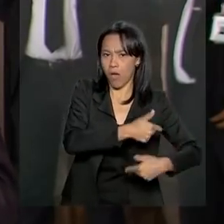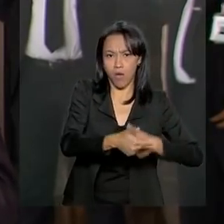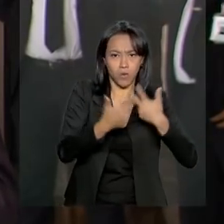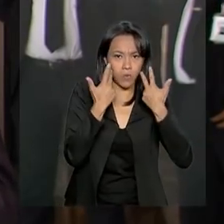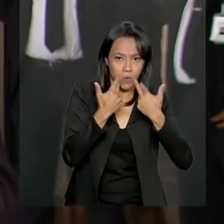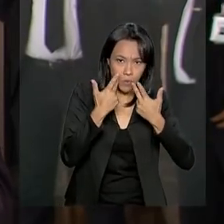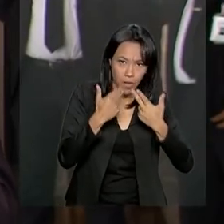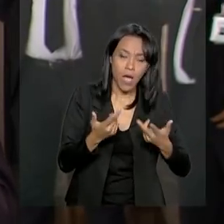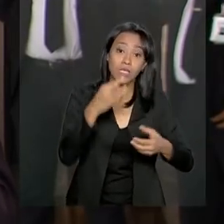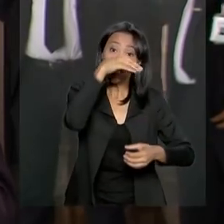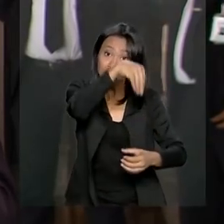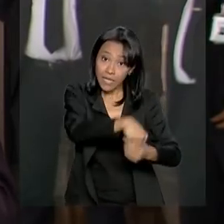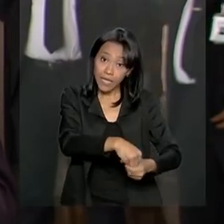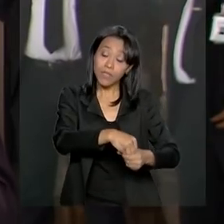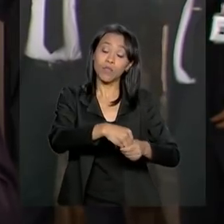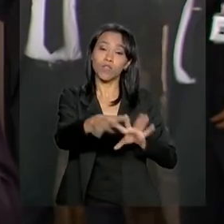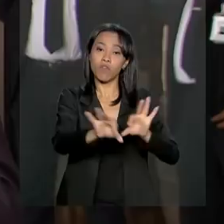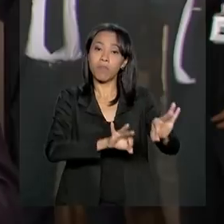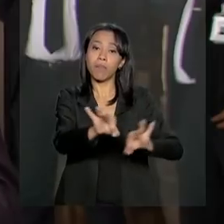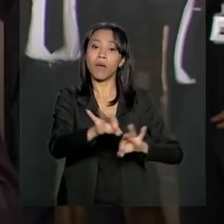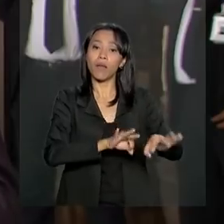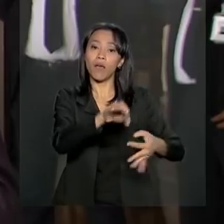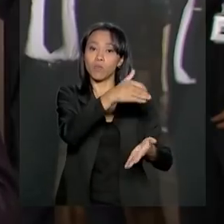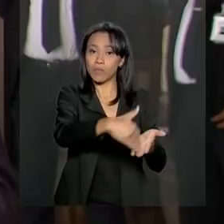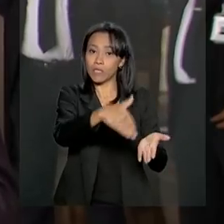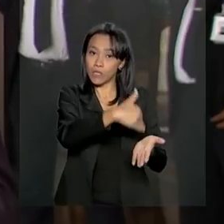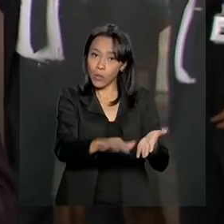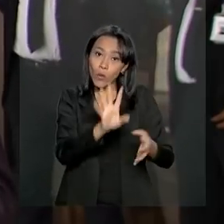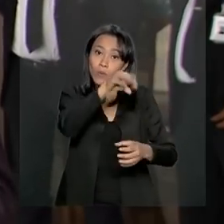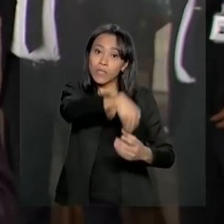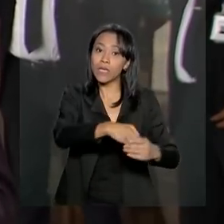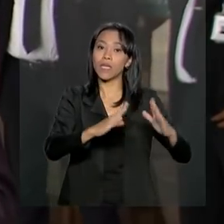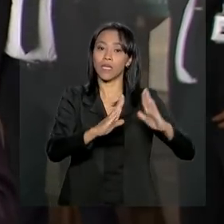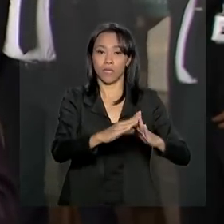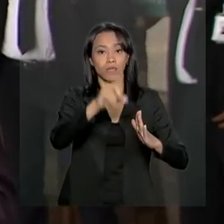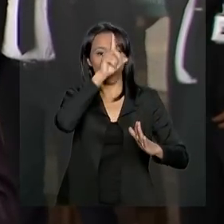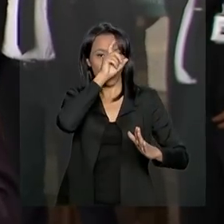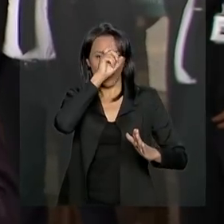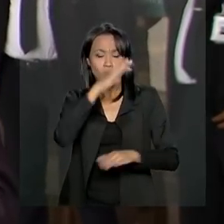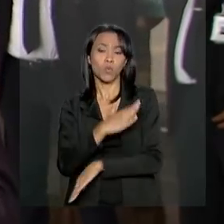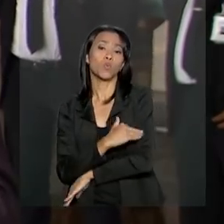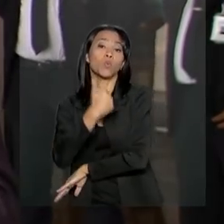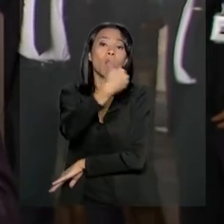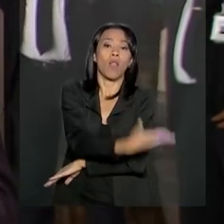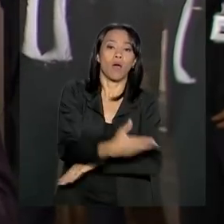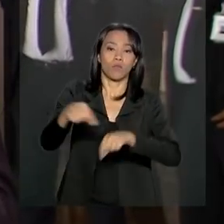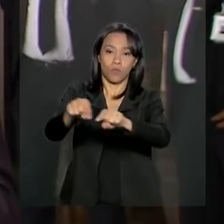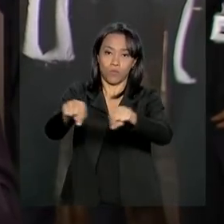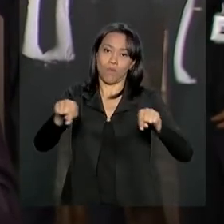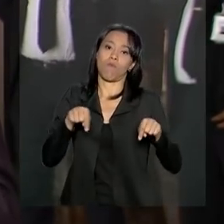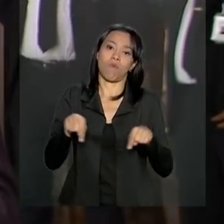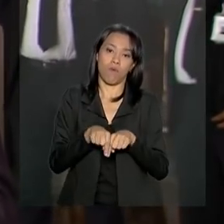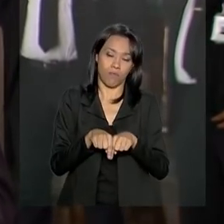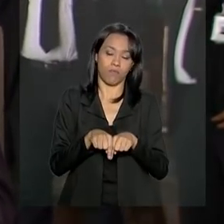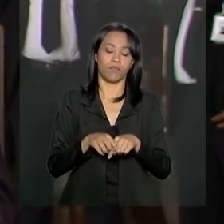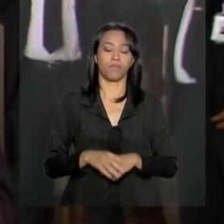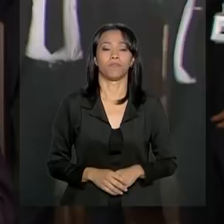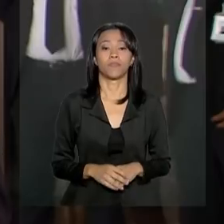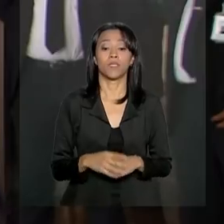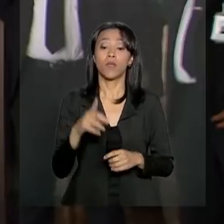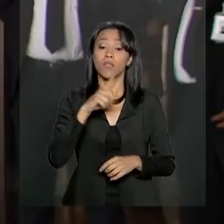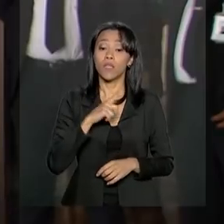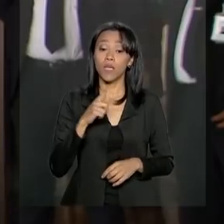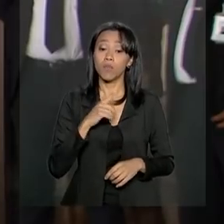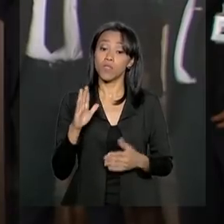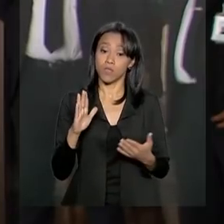no gabinete provisório que foi montado pelo Palácio do Planalto, na antessala do quarto onde ele ficará internado. Nós temos